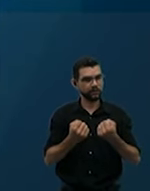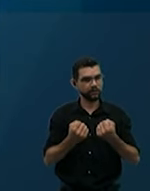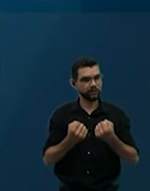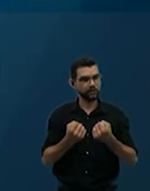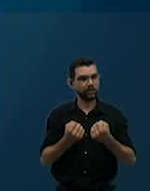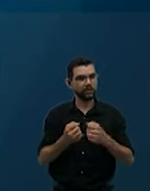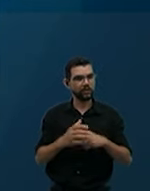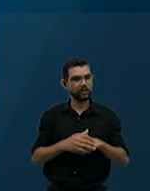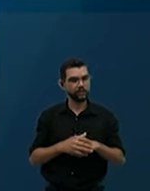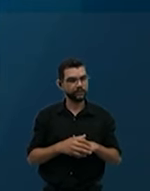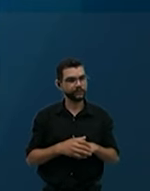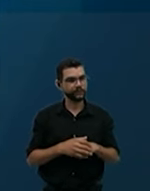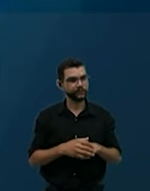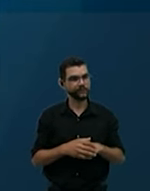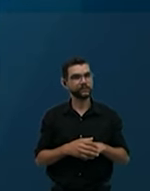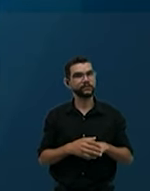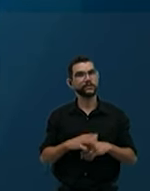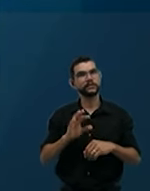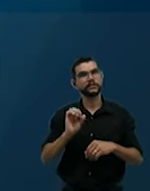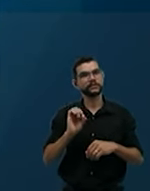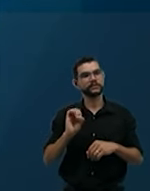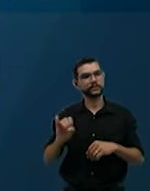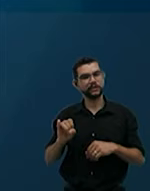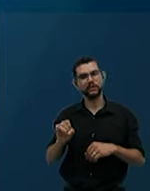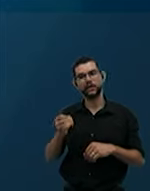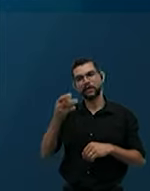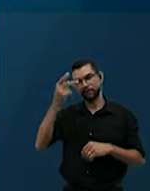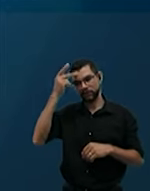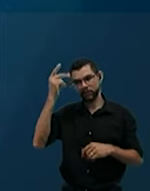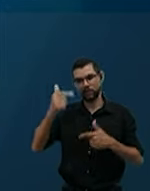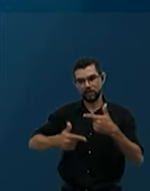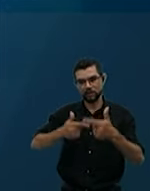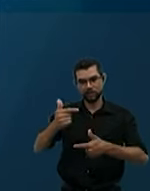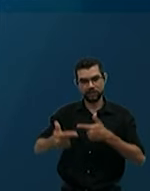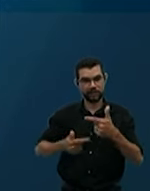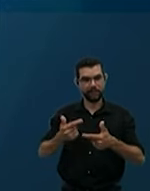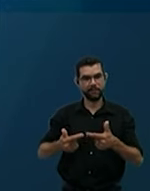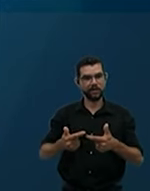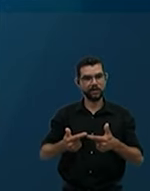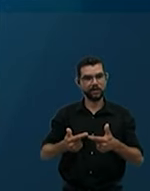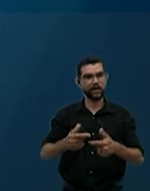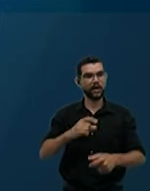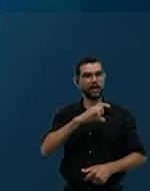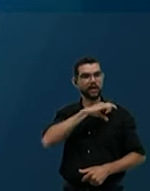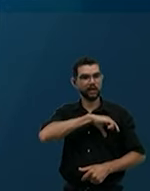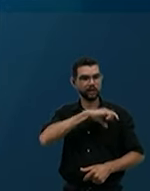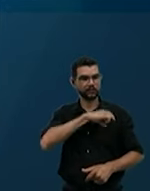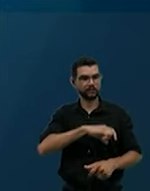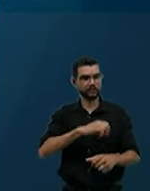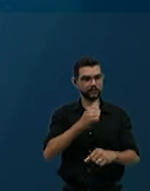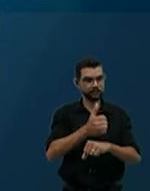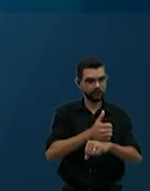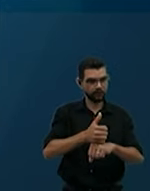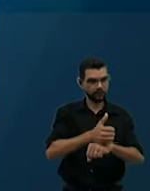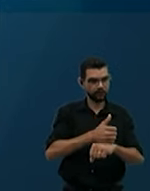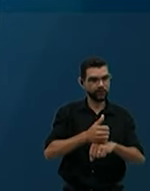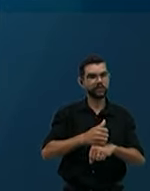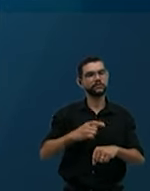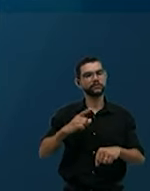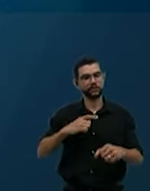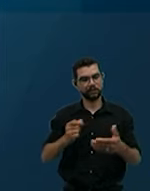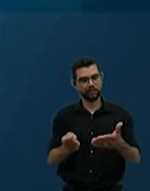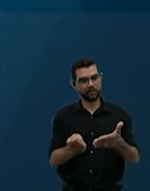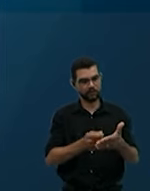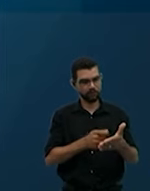o contrato de trabalho esteja devidamente anotado na carteira de trabalho. Aqui não é diferente com aqueles trabalhadores que exercem atividades